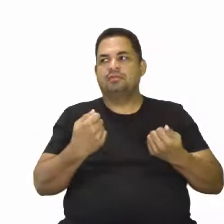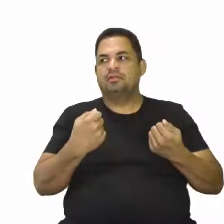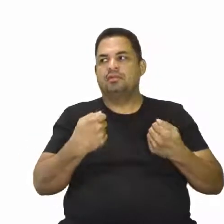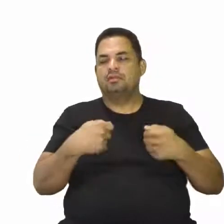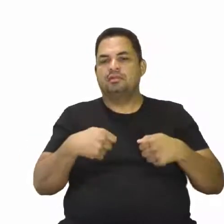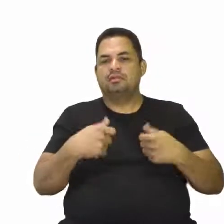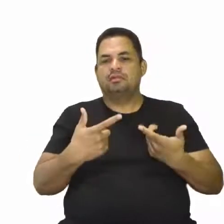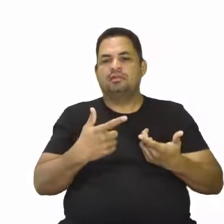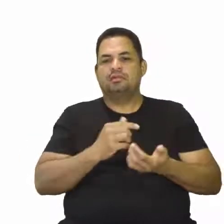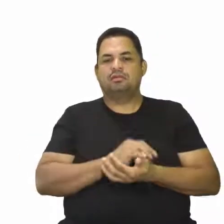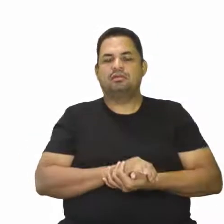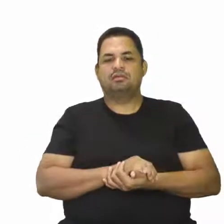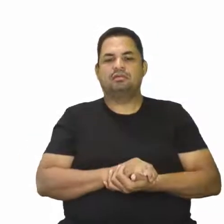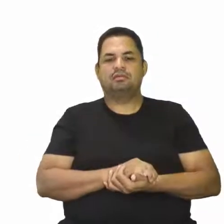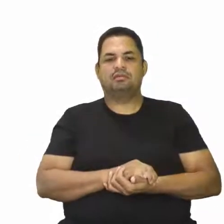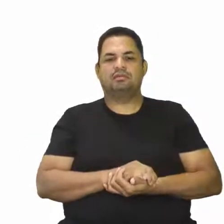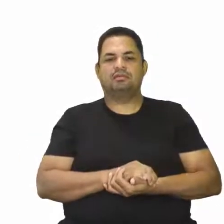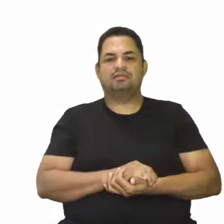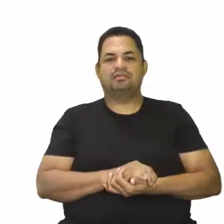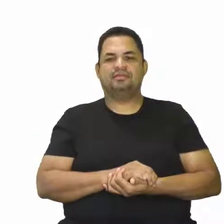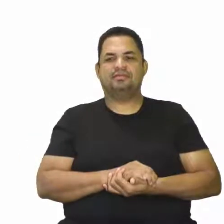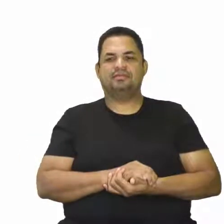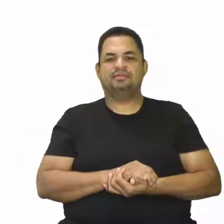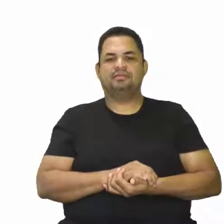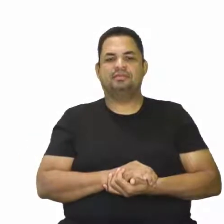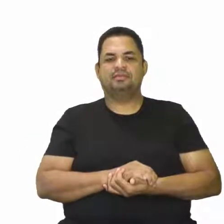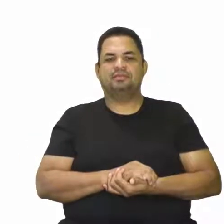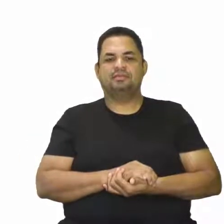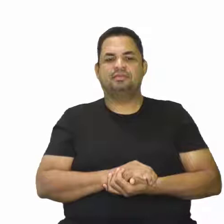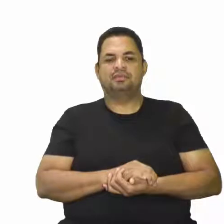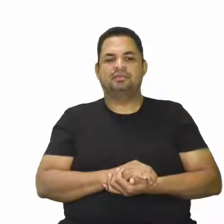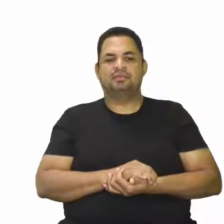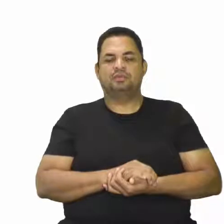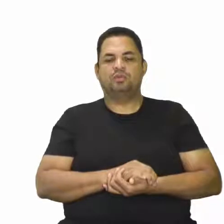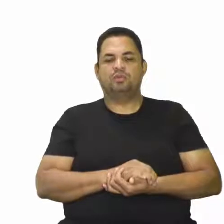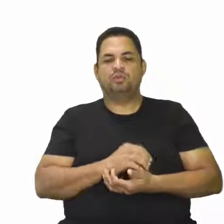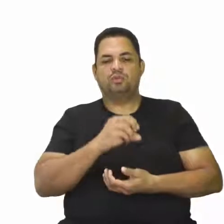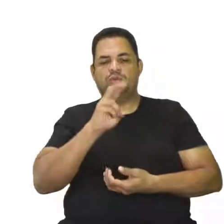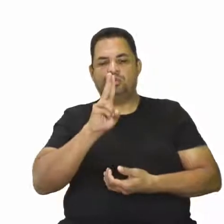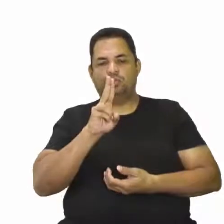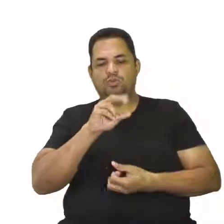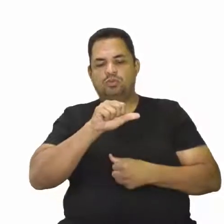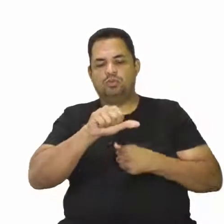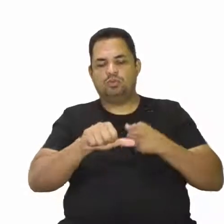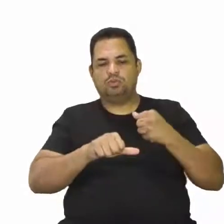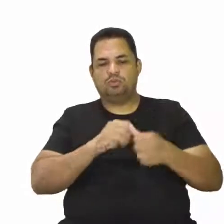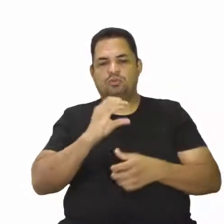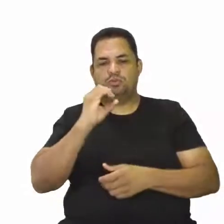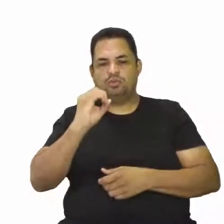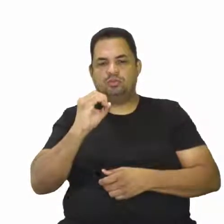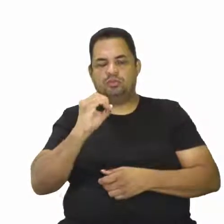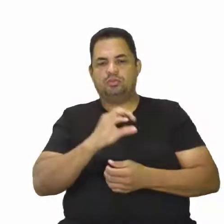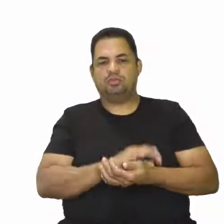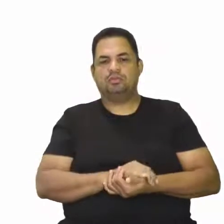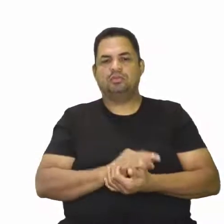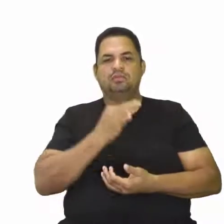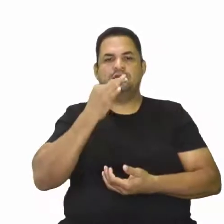Poder, podiendo. O U no lugar do O,